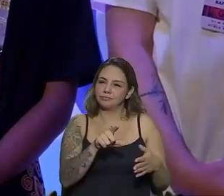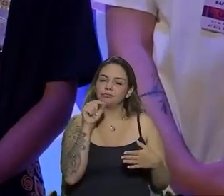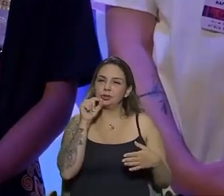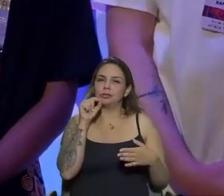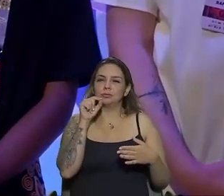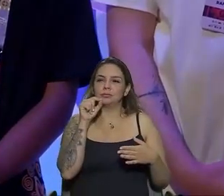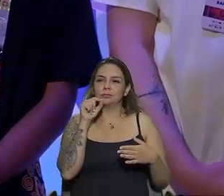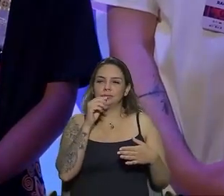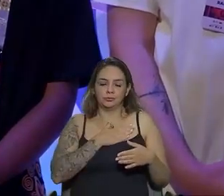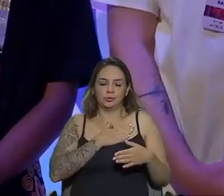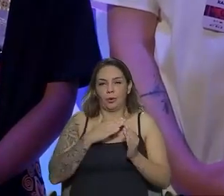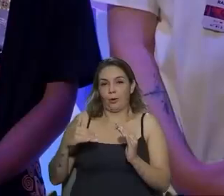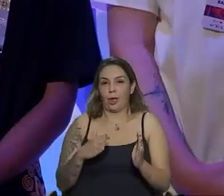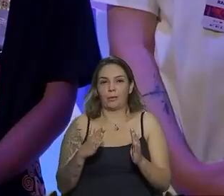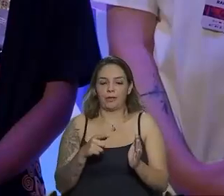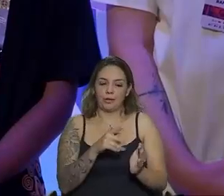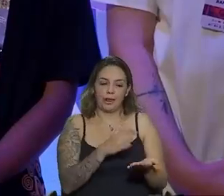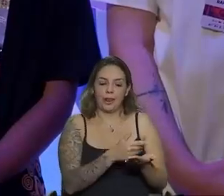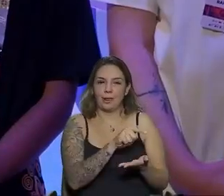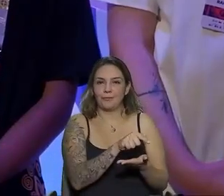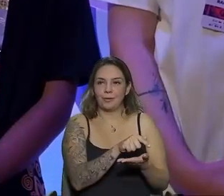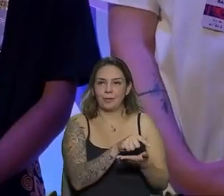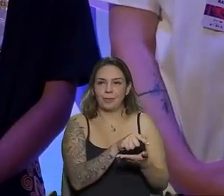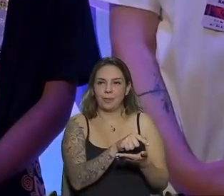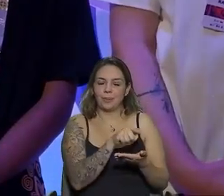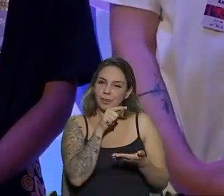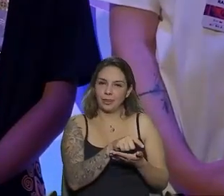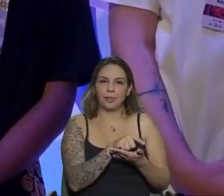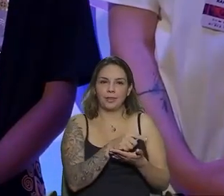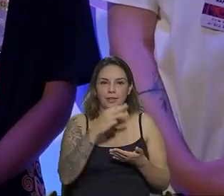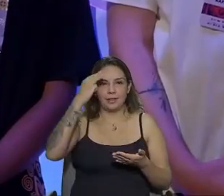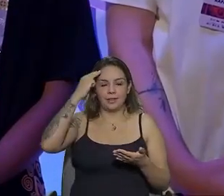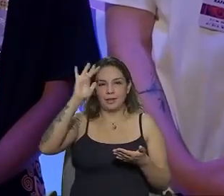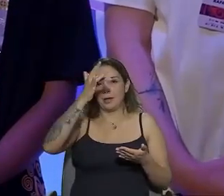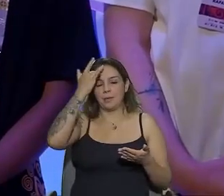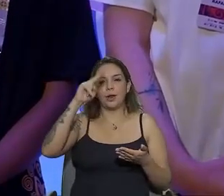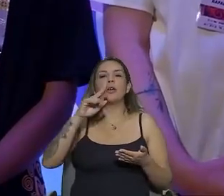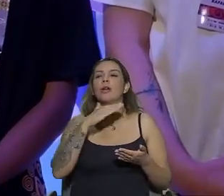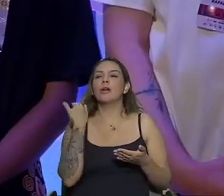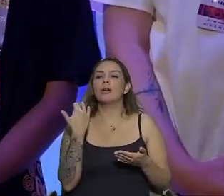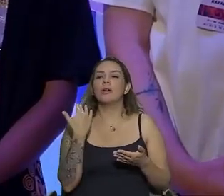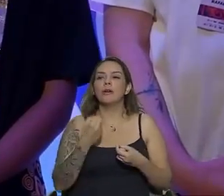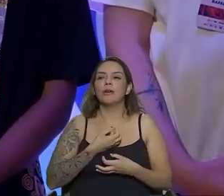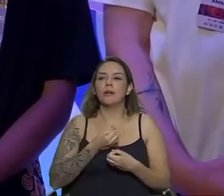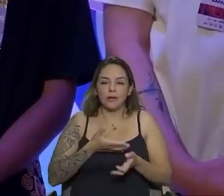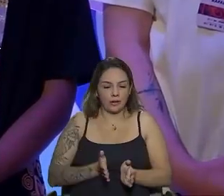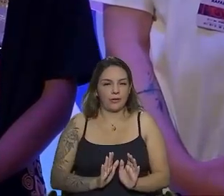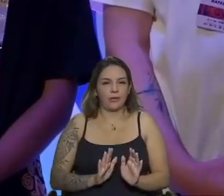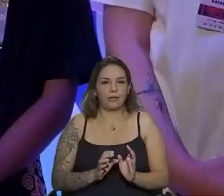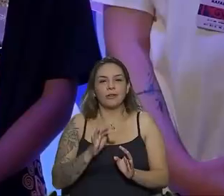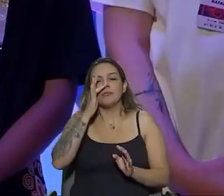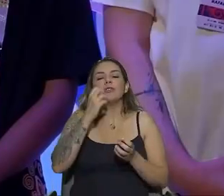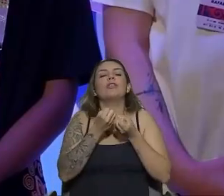decidiu-se. Meu caminho é o dos livros, pois ali a memória nunca morre. A poesia nasce